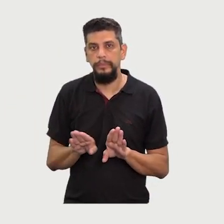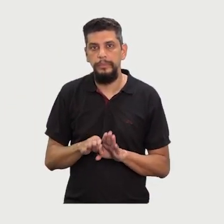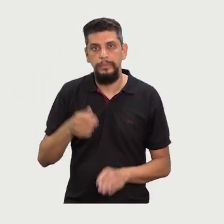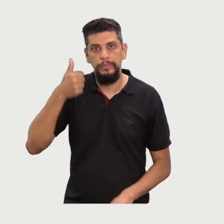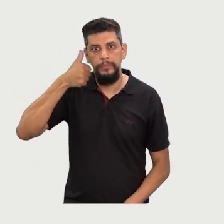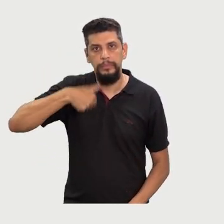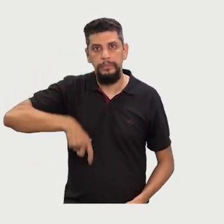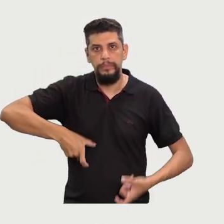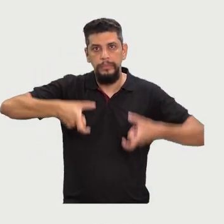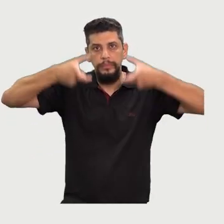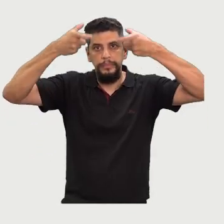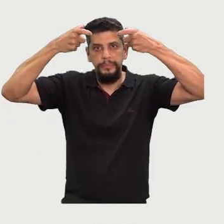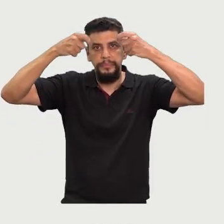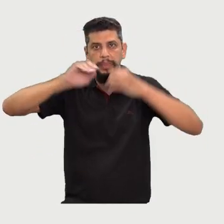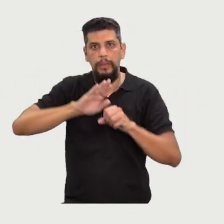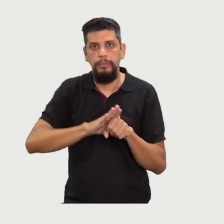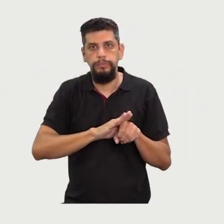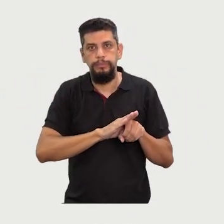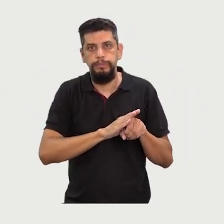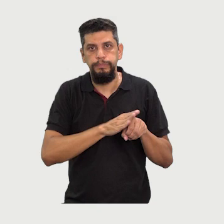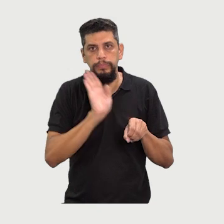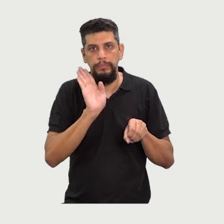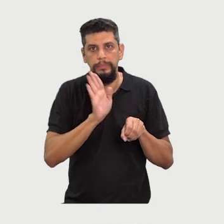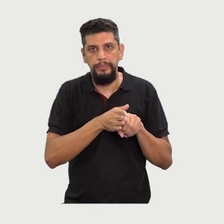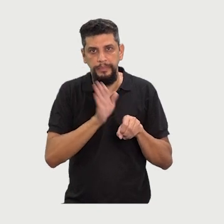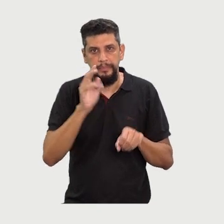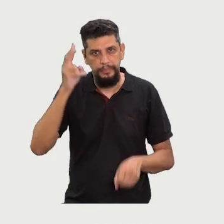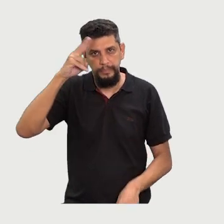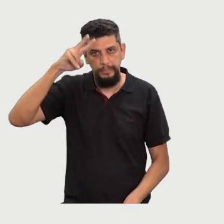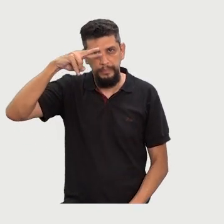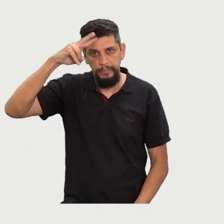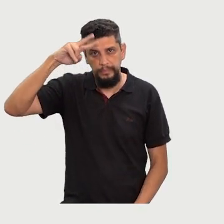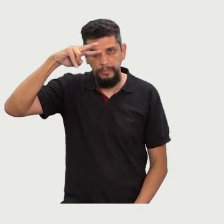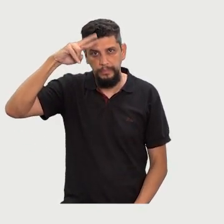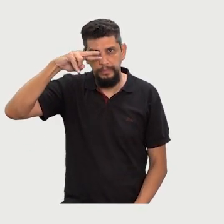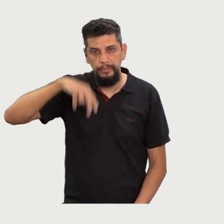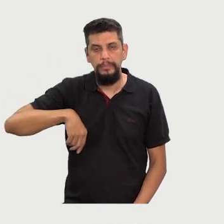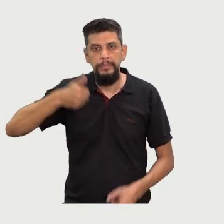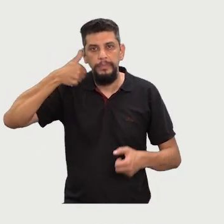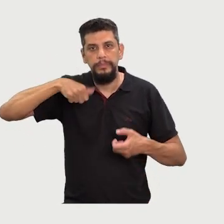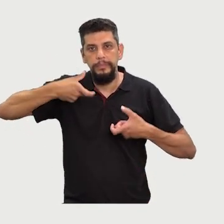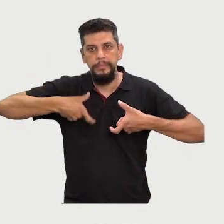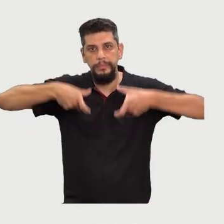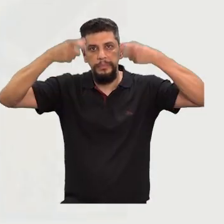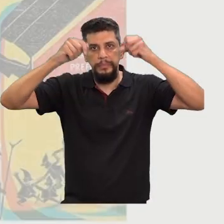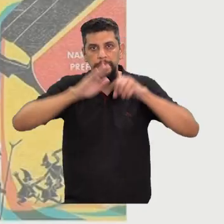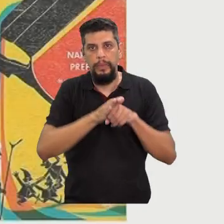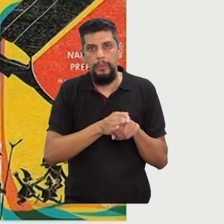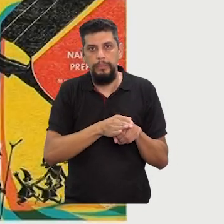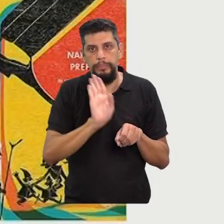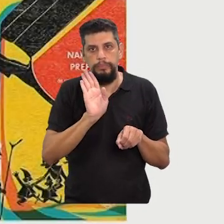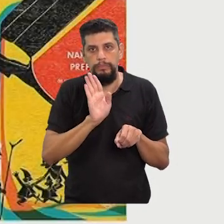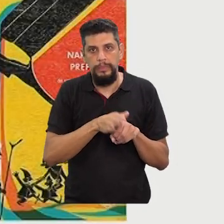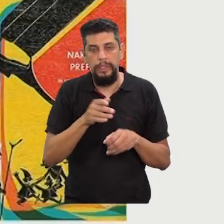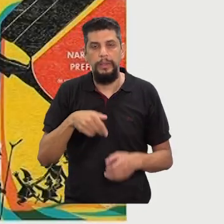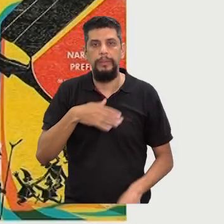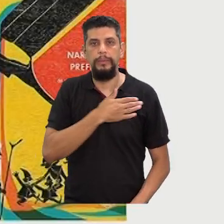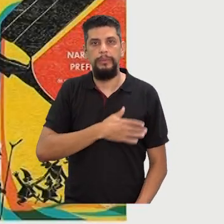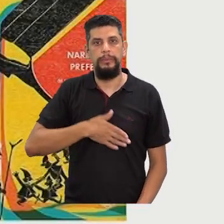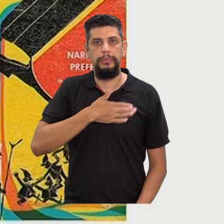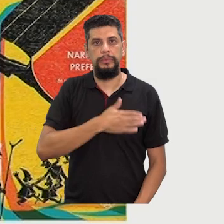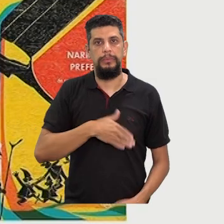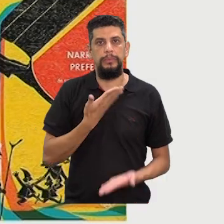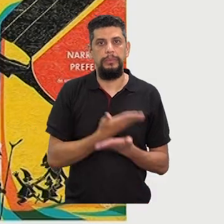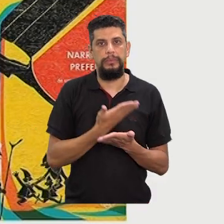é Até as Princesas Soltam Pum. E a continuação dela, O Livro Secreto das Princesas que Soltam Pum. E além disso, ele gosta muito